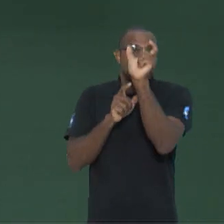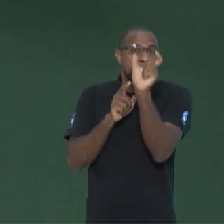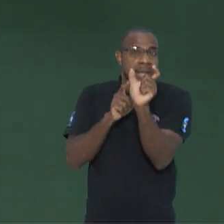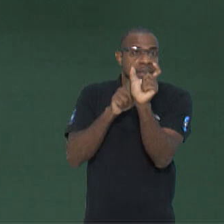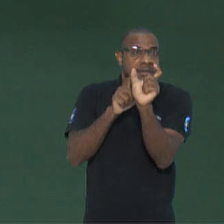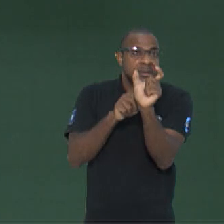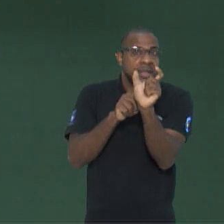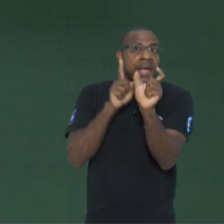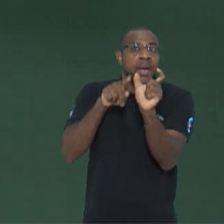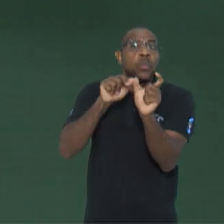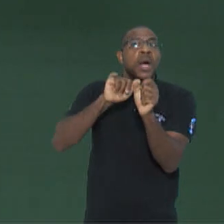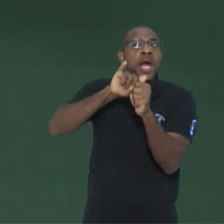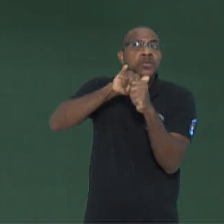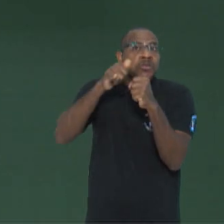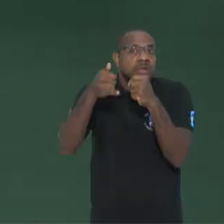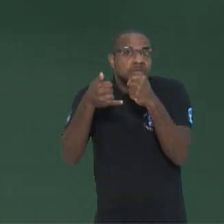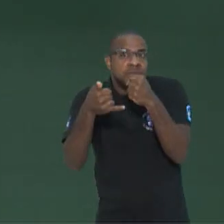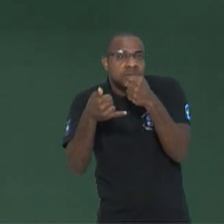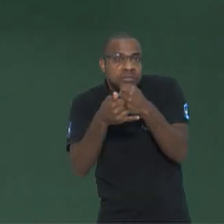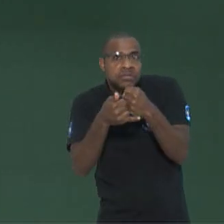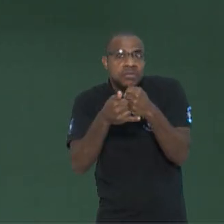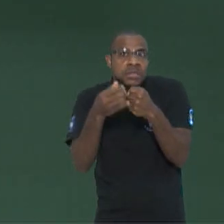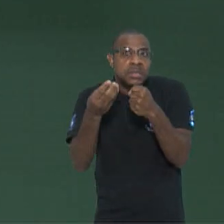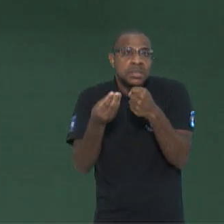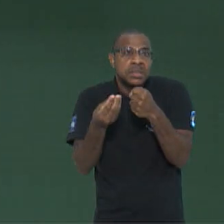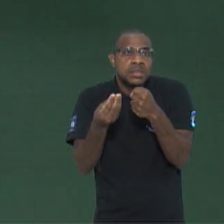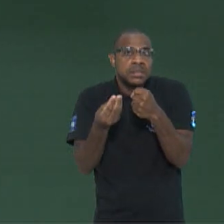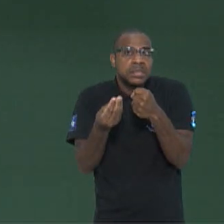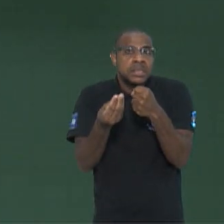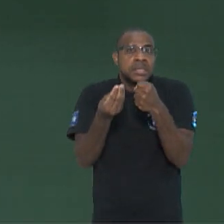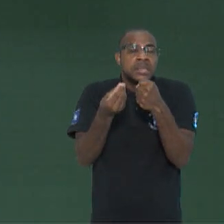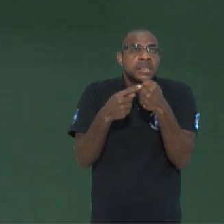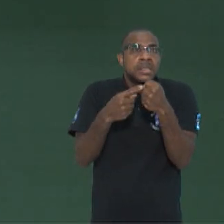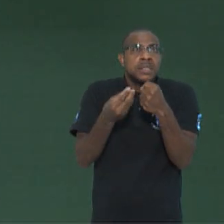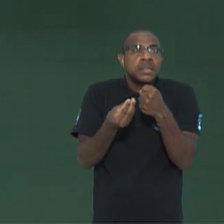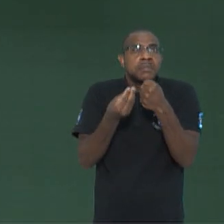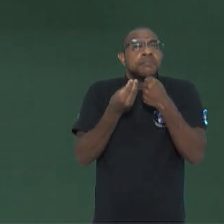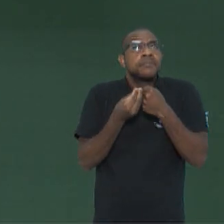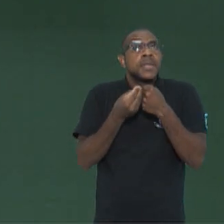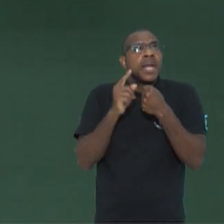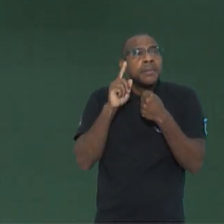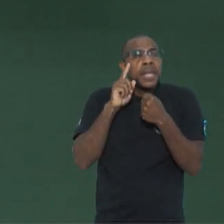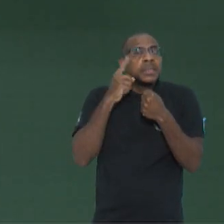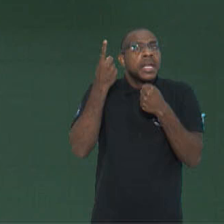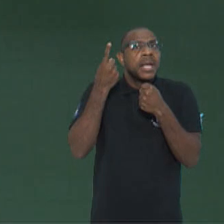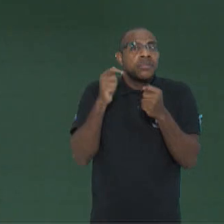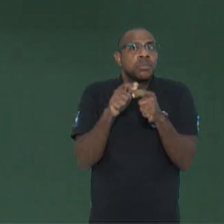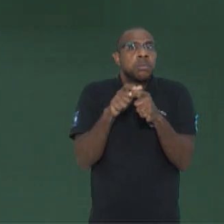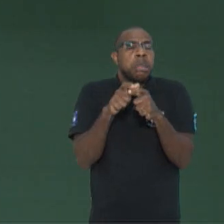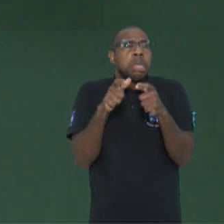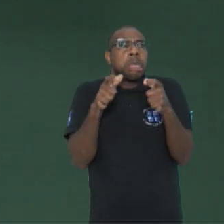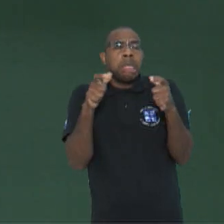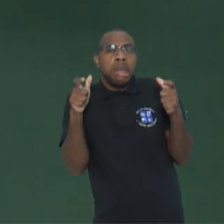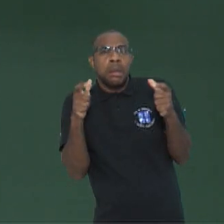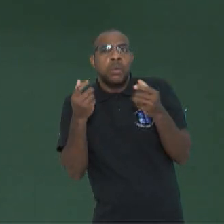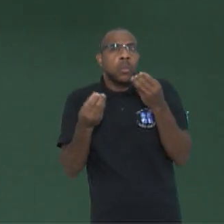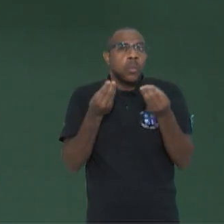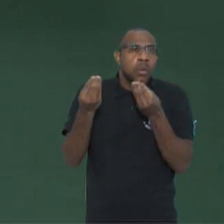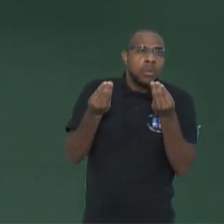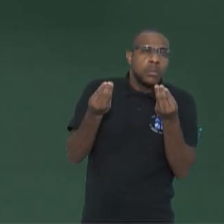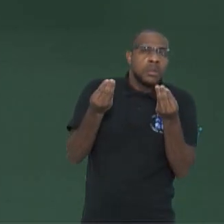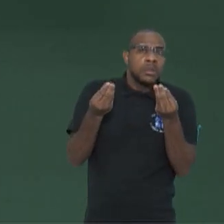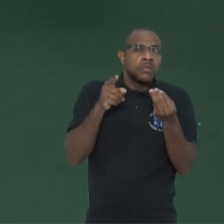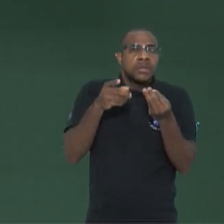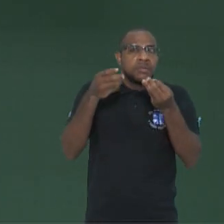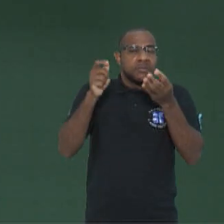um adjetivo e que ele me dá essa ideia, de grandiosidade, né? Então, eu